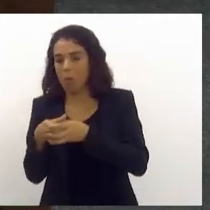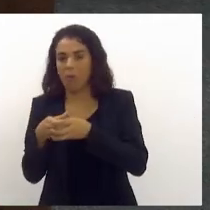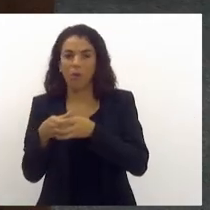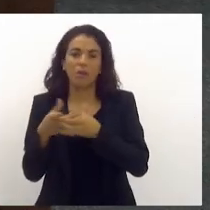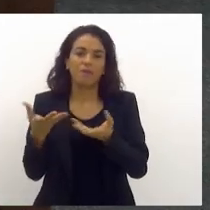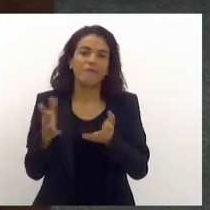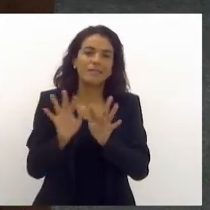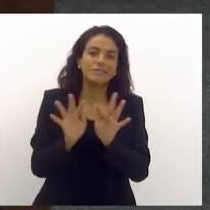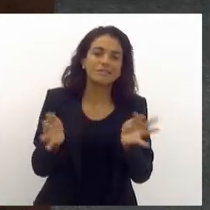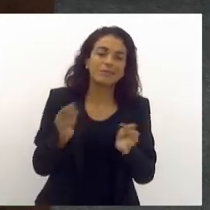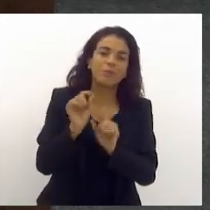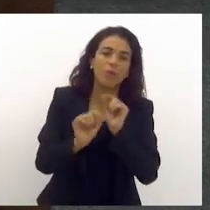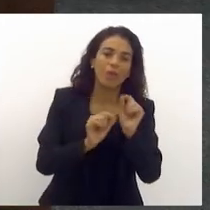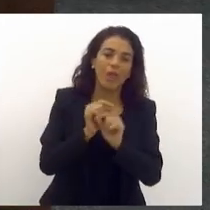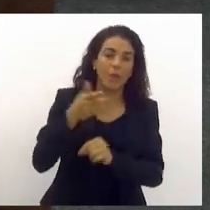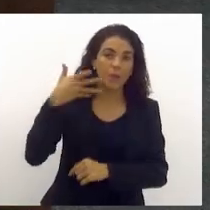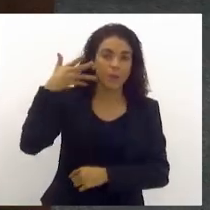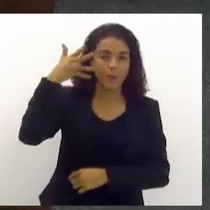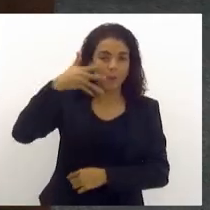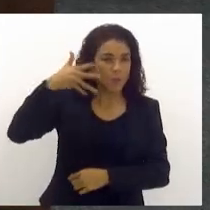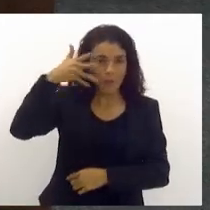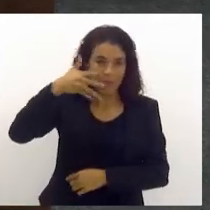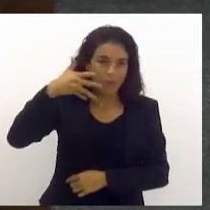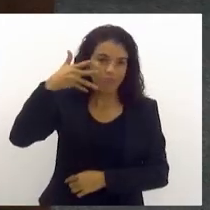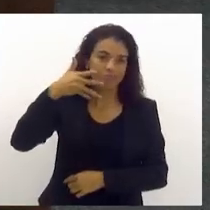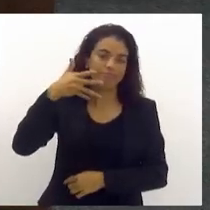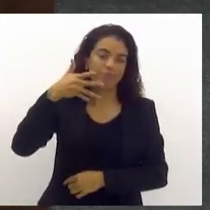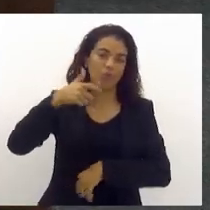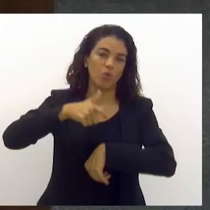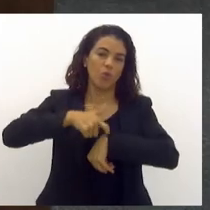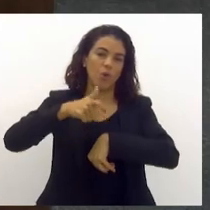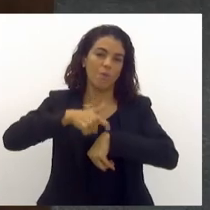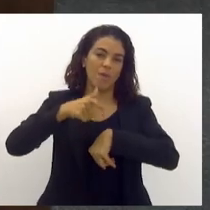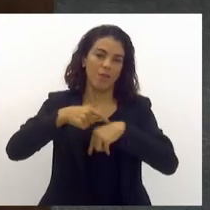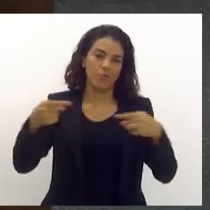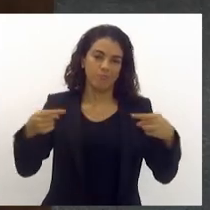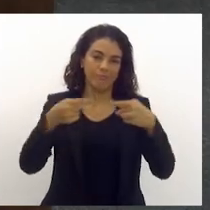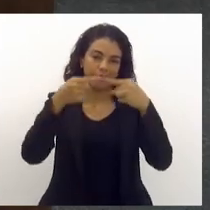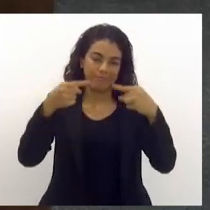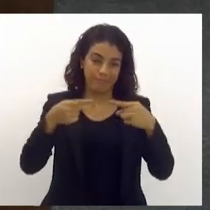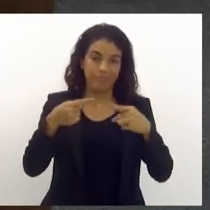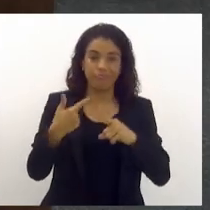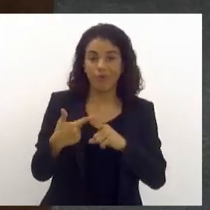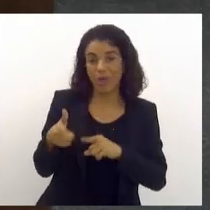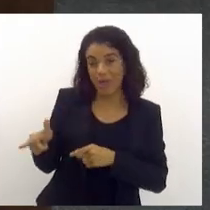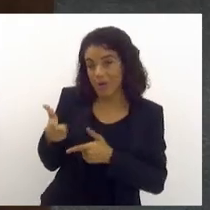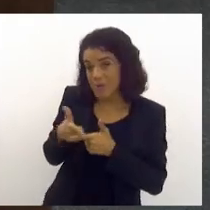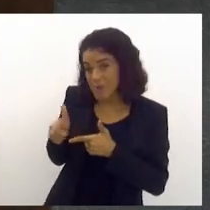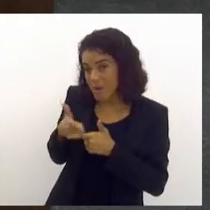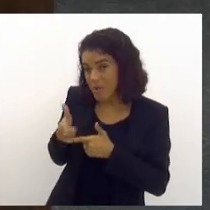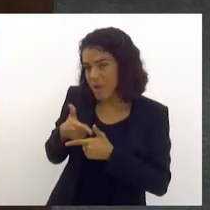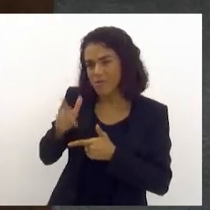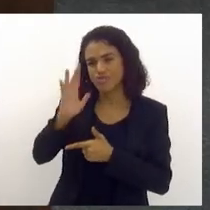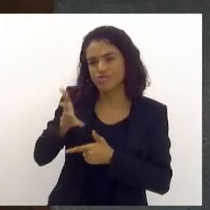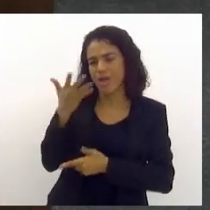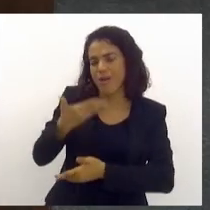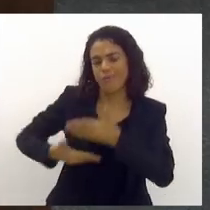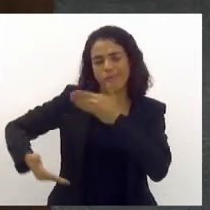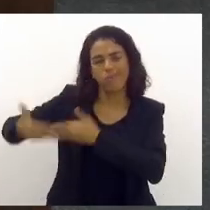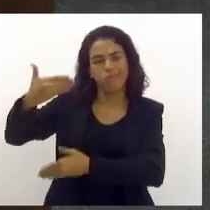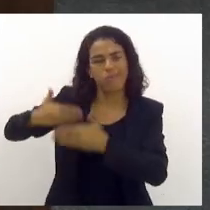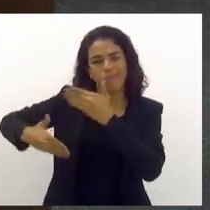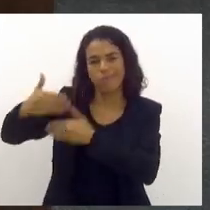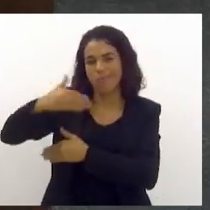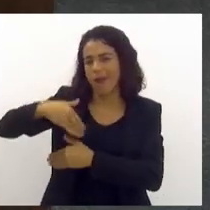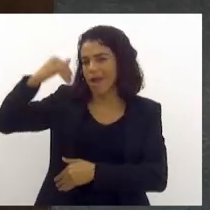vão simplesmente fazer uma fala de ocasião, porque esse problema ele é antigo.